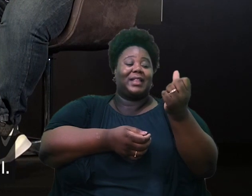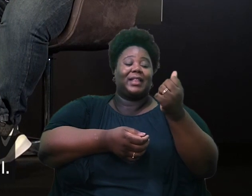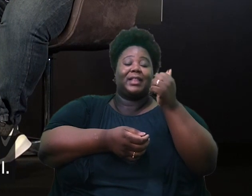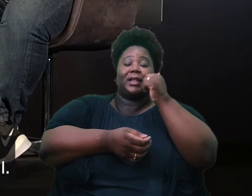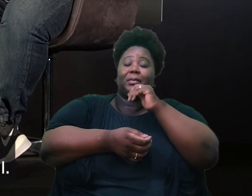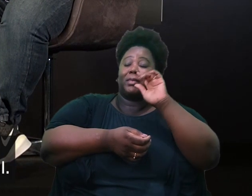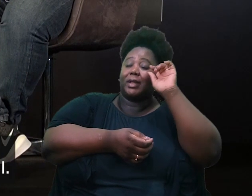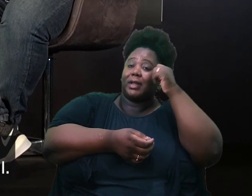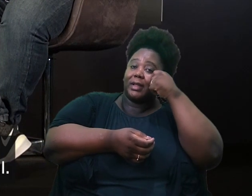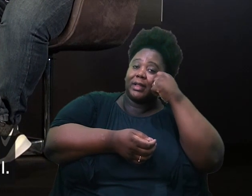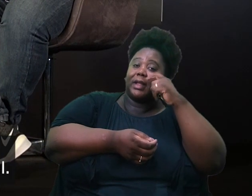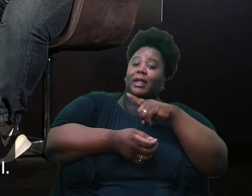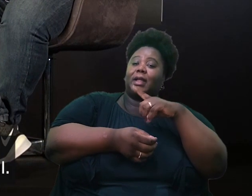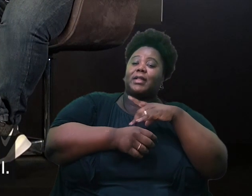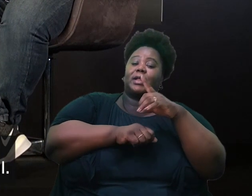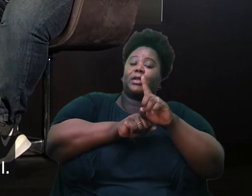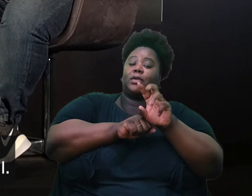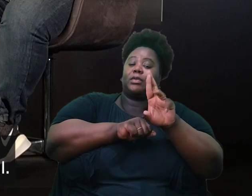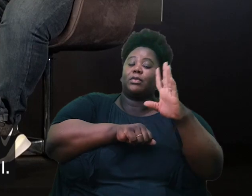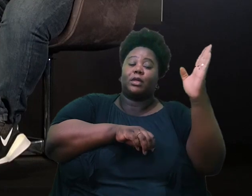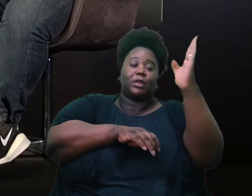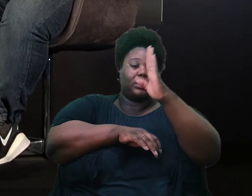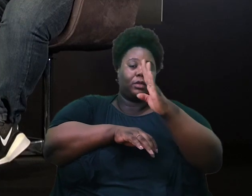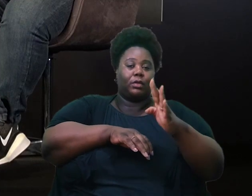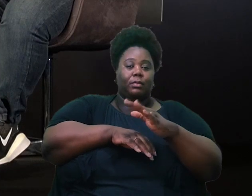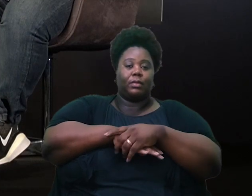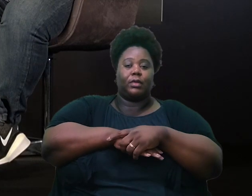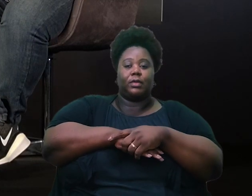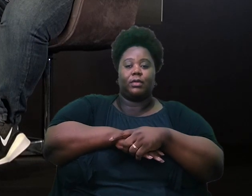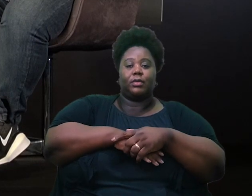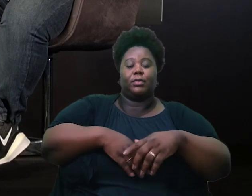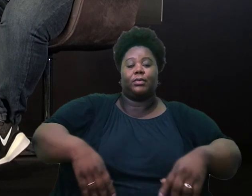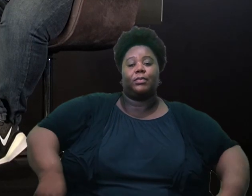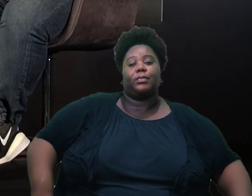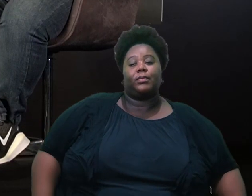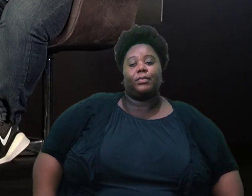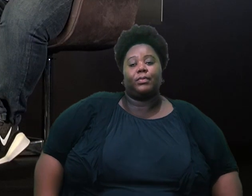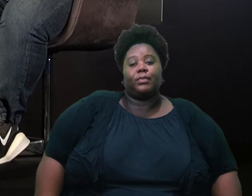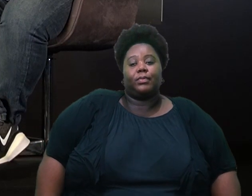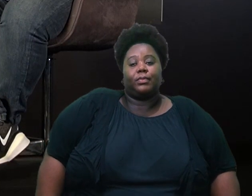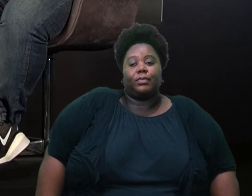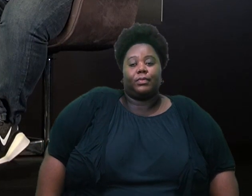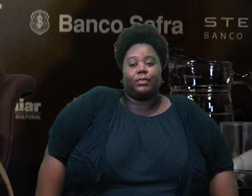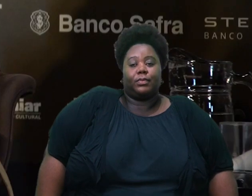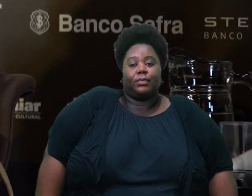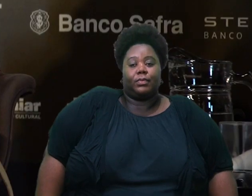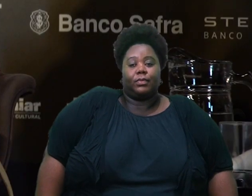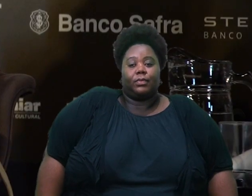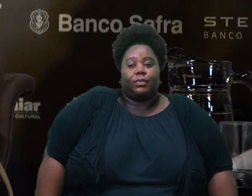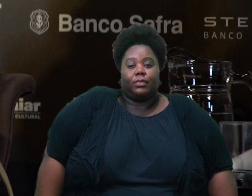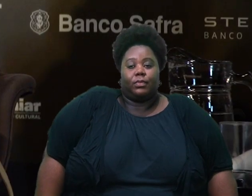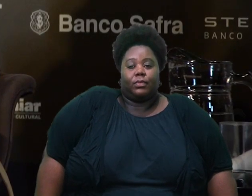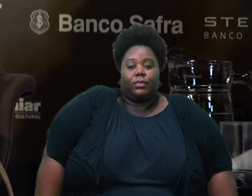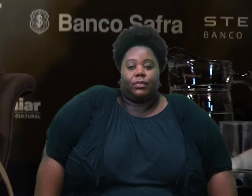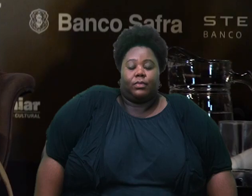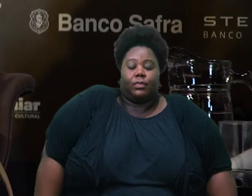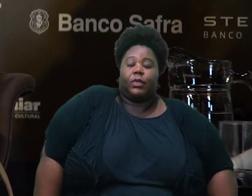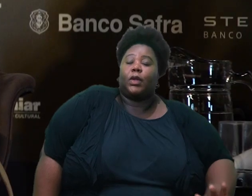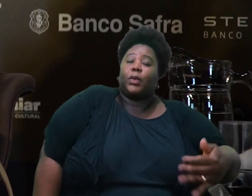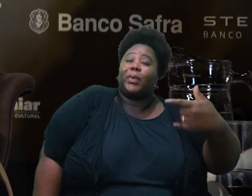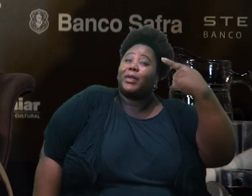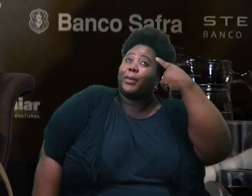negra a doutorar-me no Brasil. Talvez na área. Incrível isso, né? Eu, quando penso